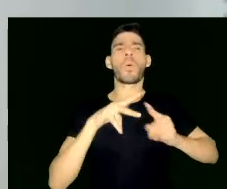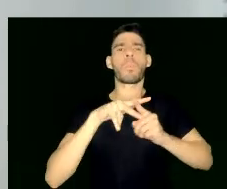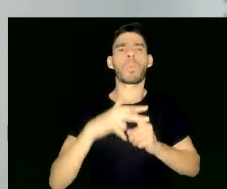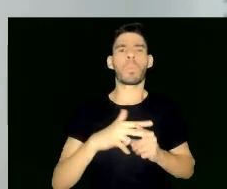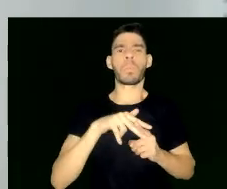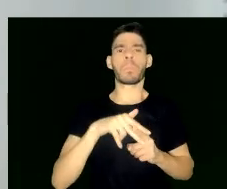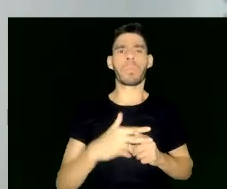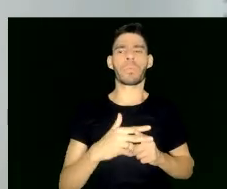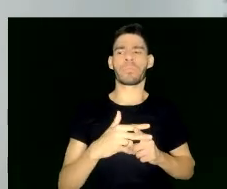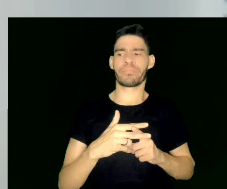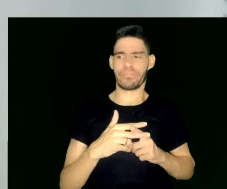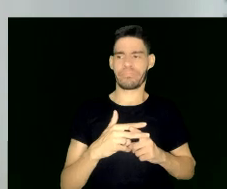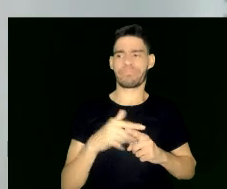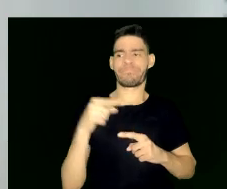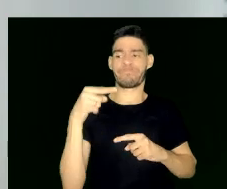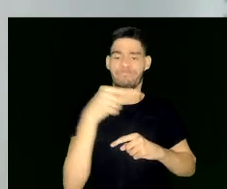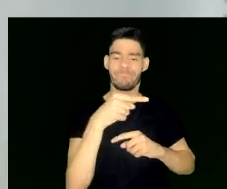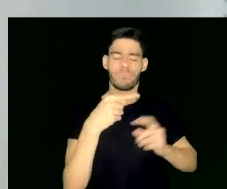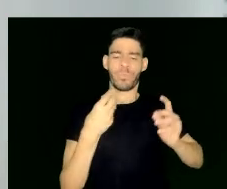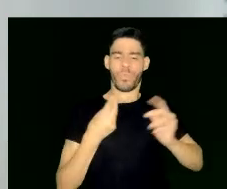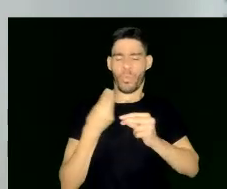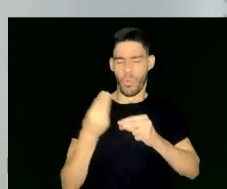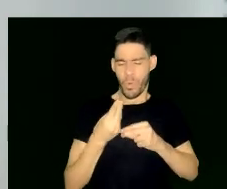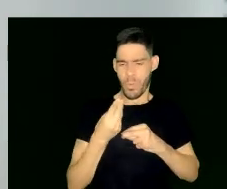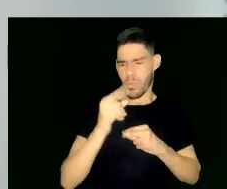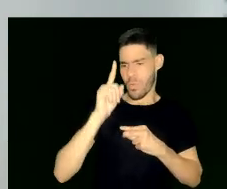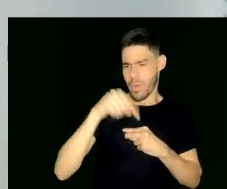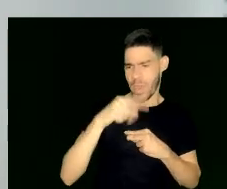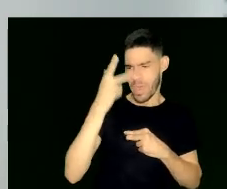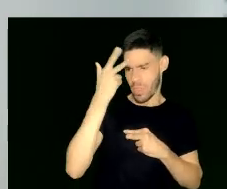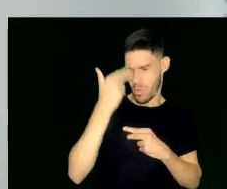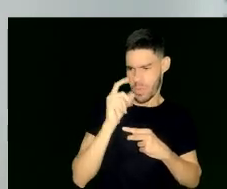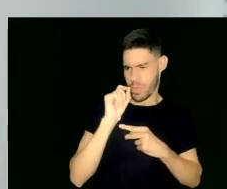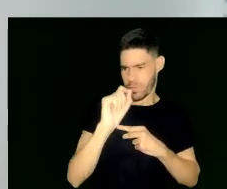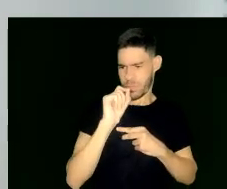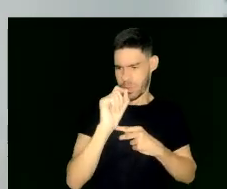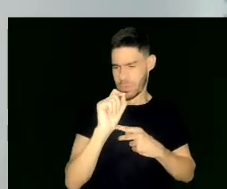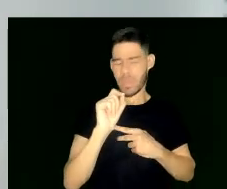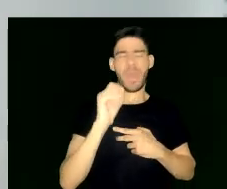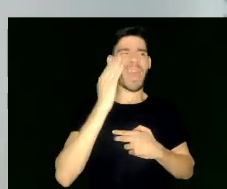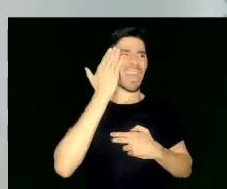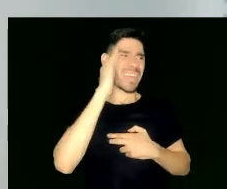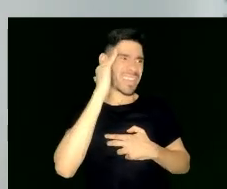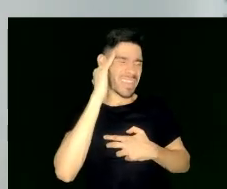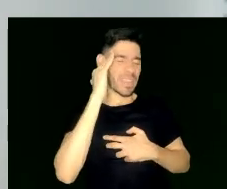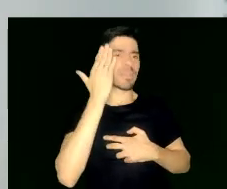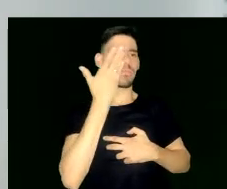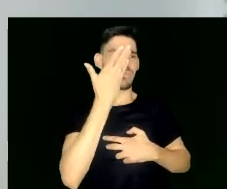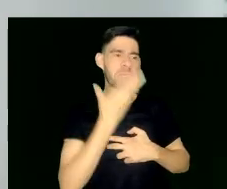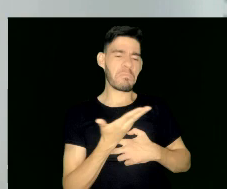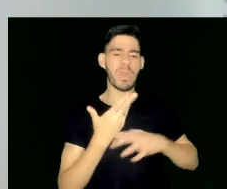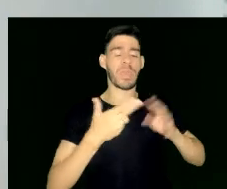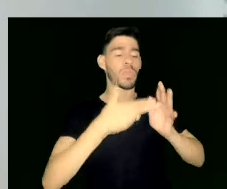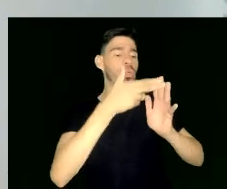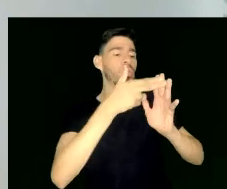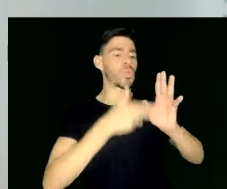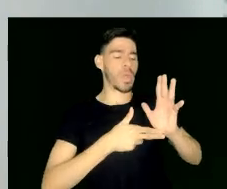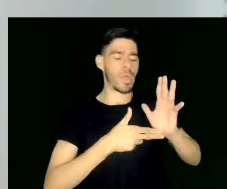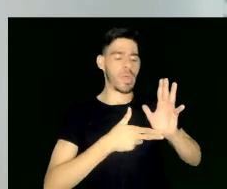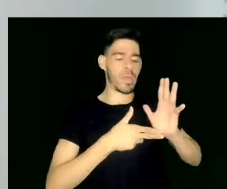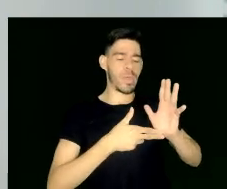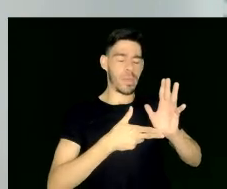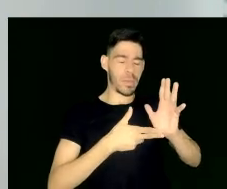Como se mecanizam essas medidas, né? São normalmente medidas